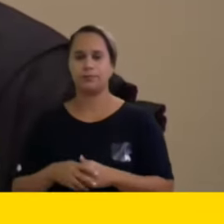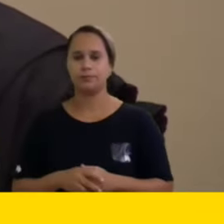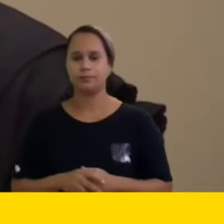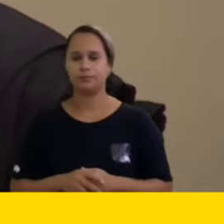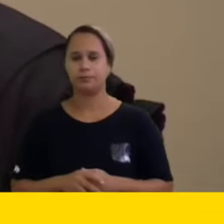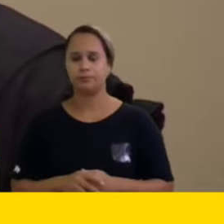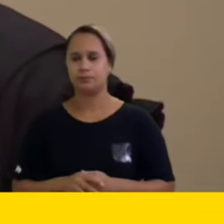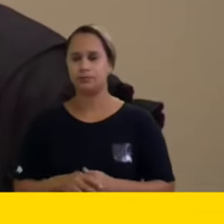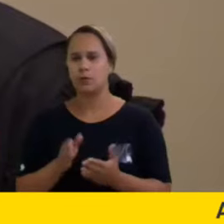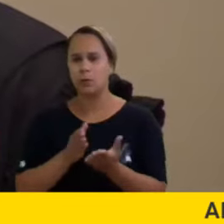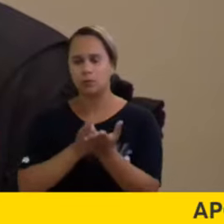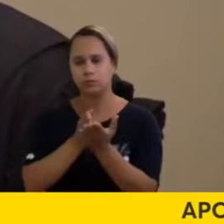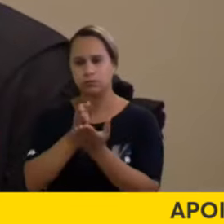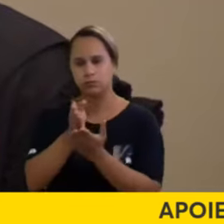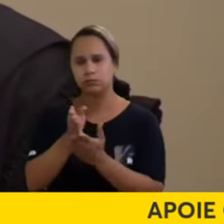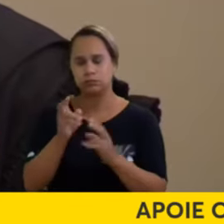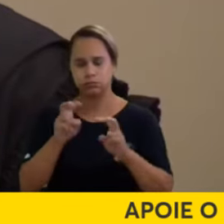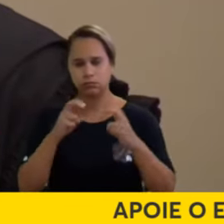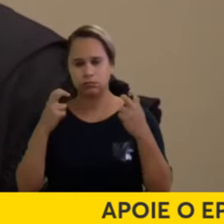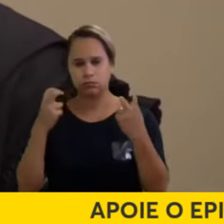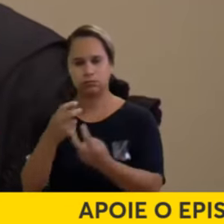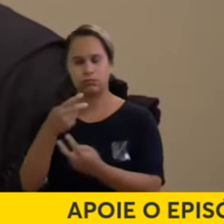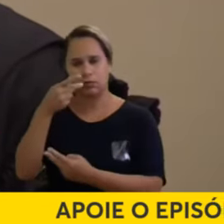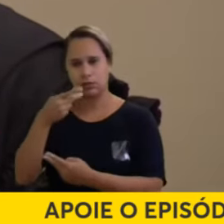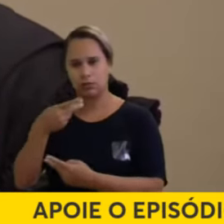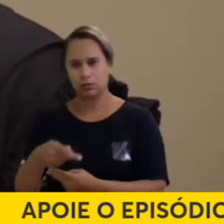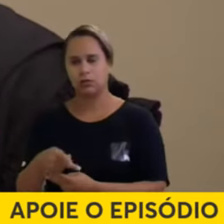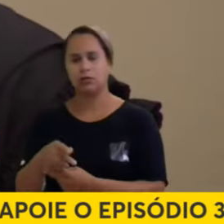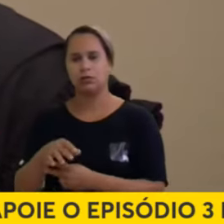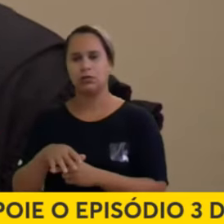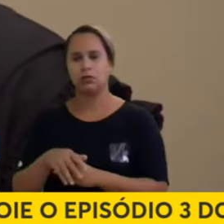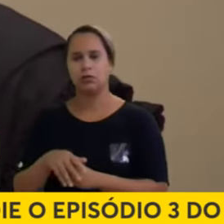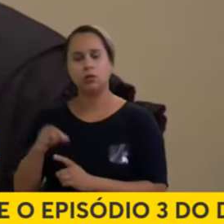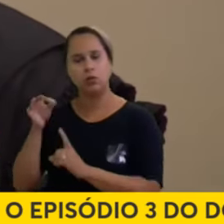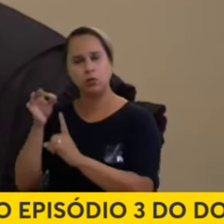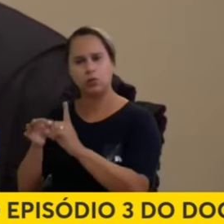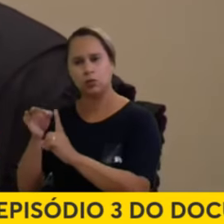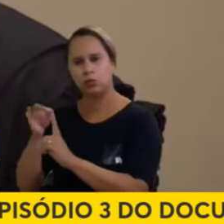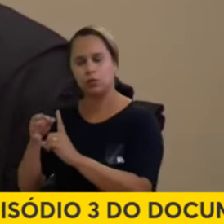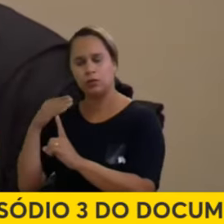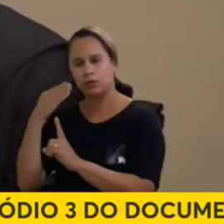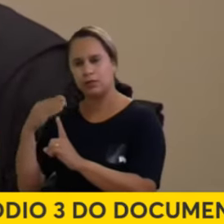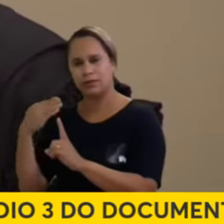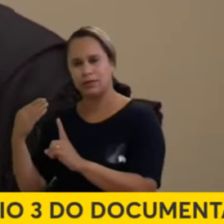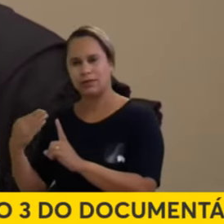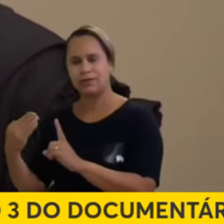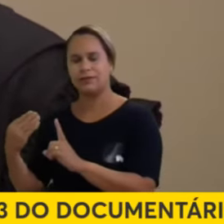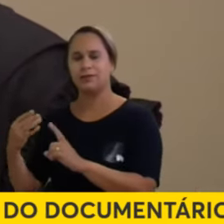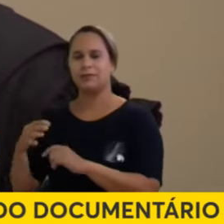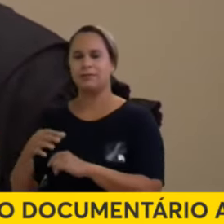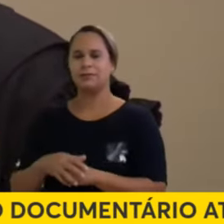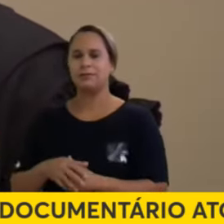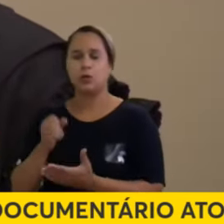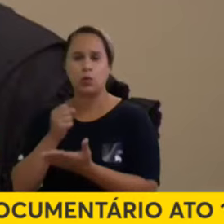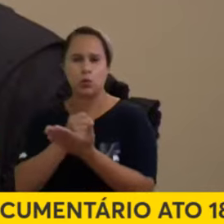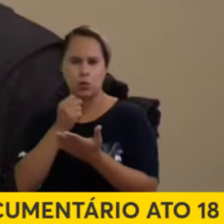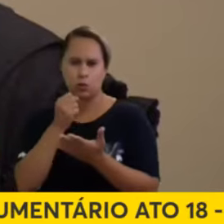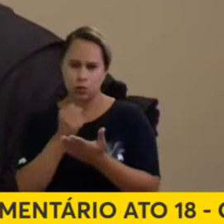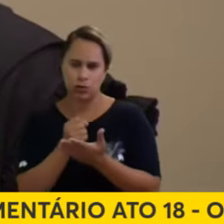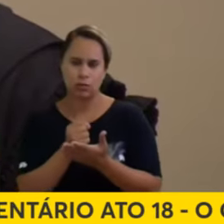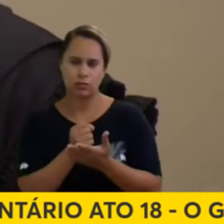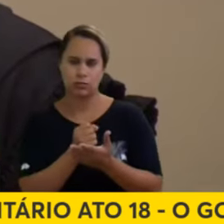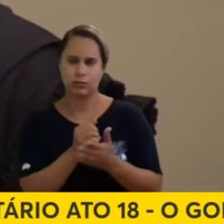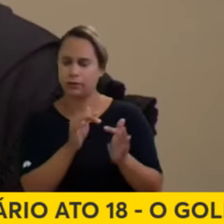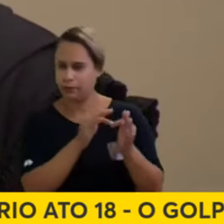mesma linha esta corte aqui relatora D Cláudia cristofani disse aata de parentes de candidata ou candidato para a